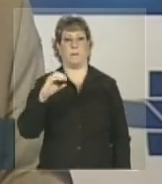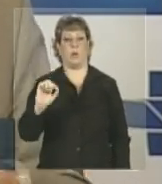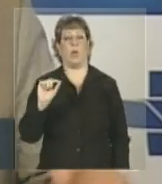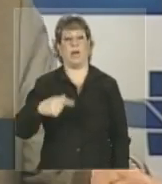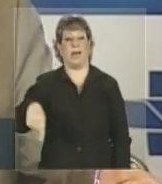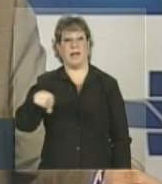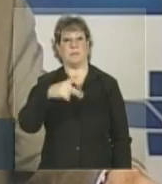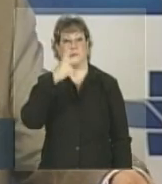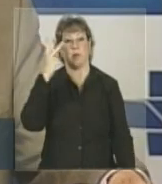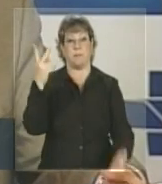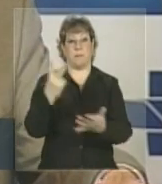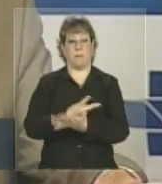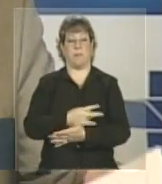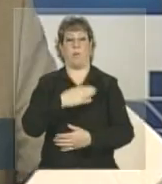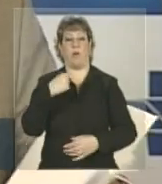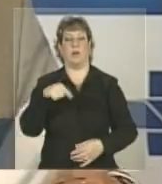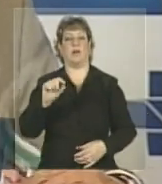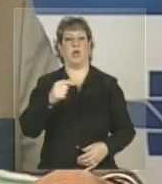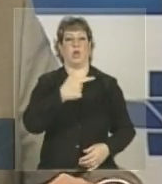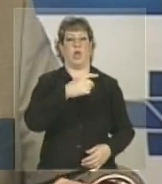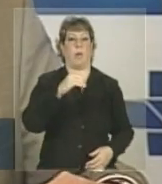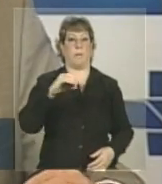eles foram